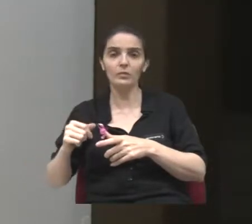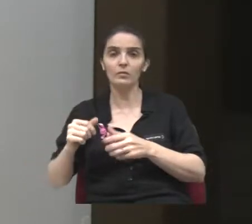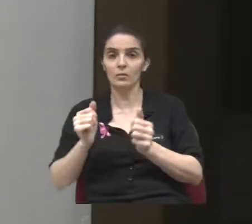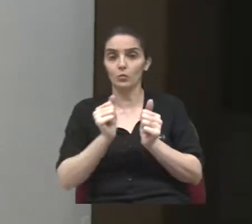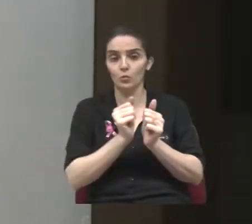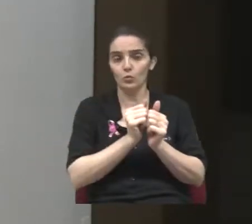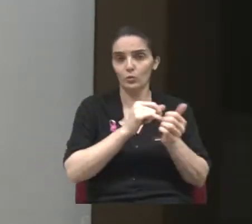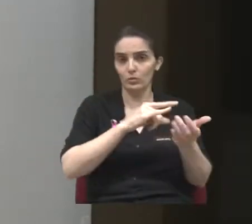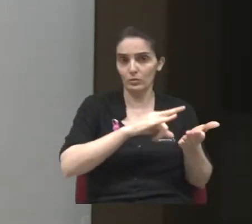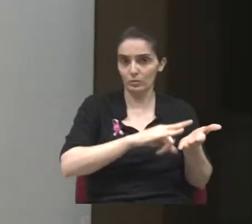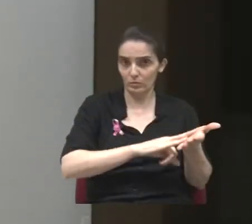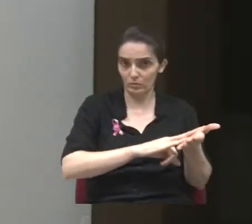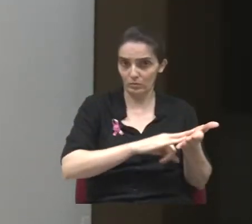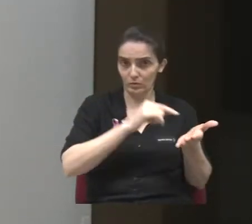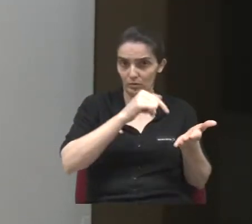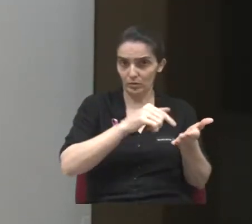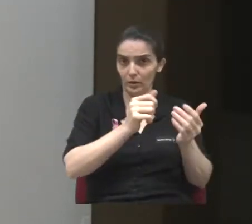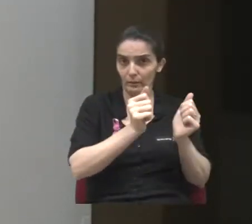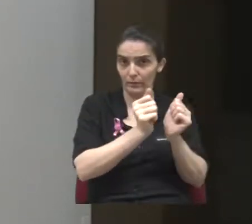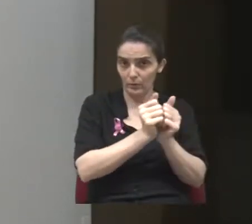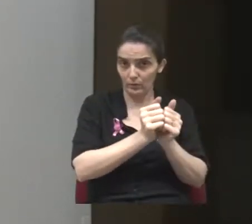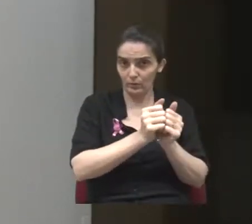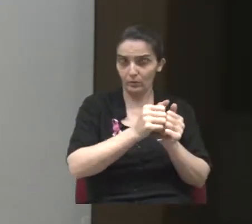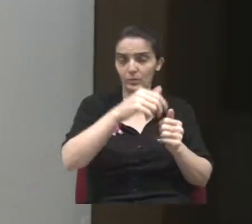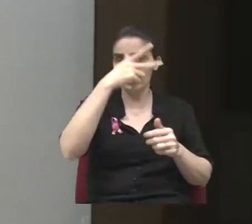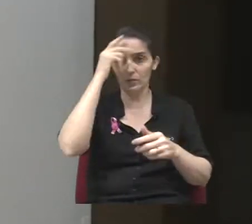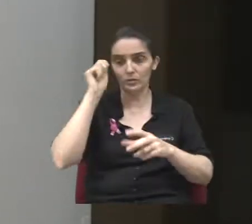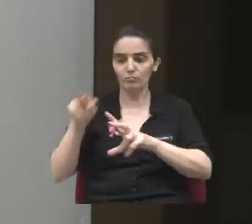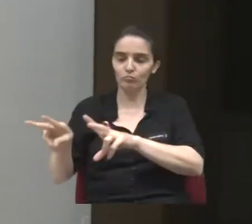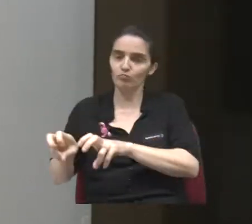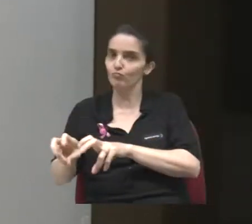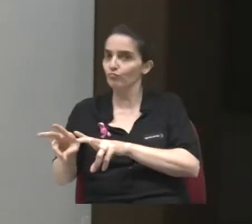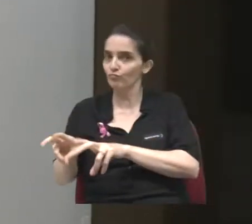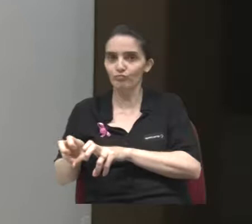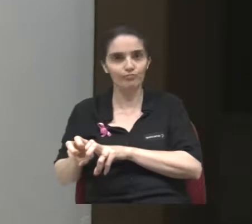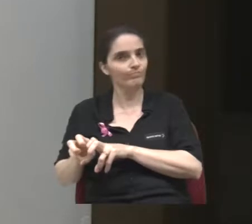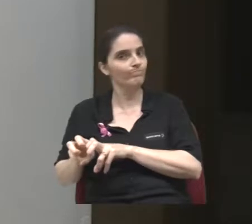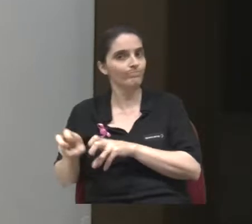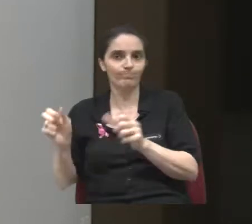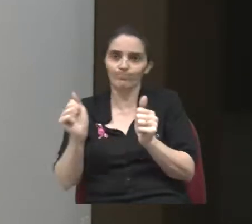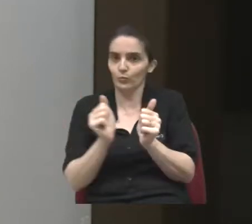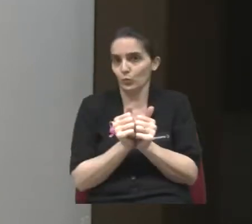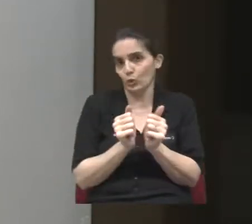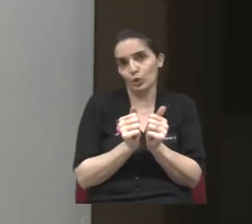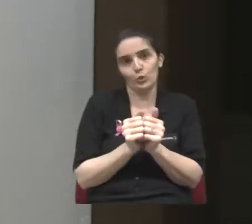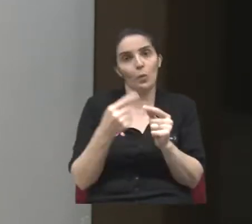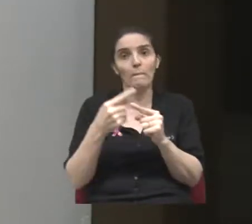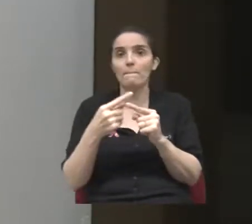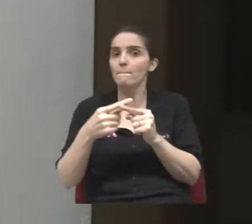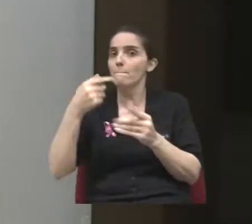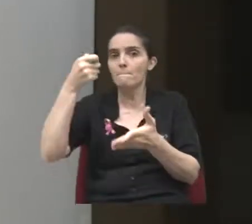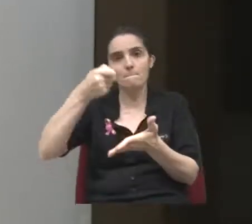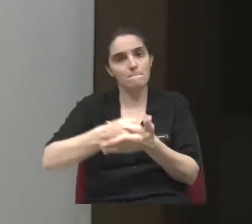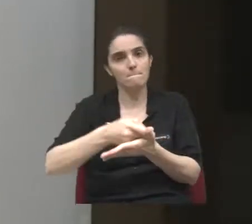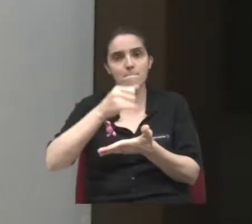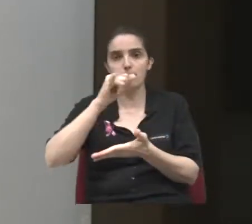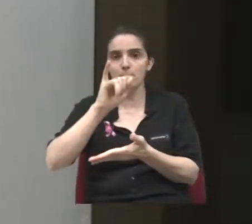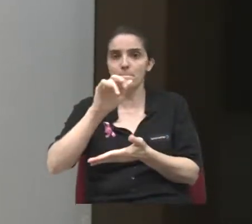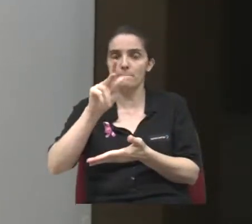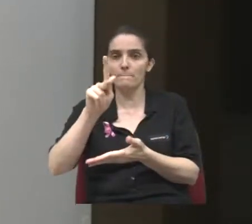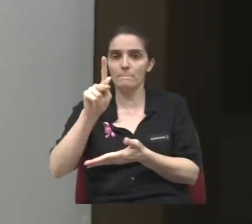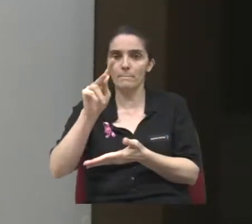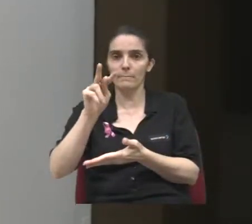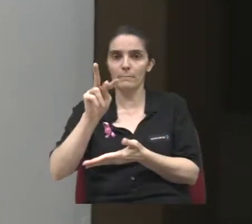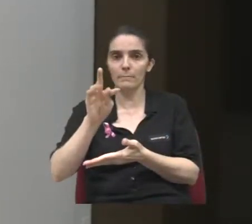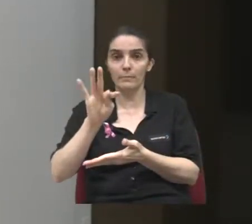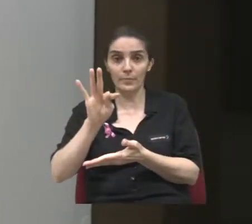da cidade. A área rural não faz o não pagamento. Não faz parte, porque não paga o IPTU. Não faz o pagamento do IPTU, da taxa da